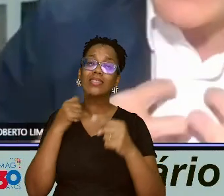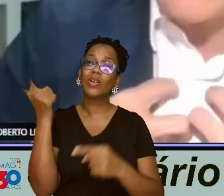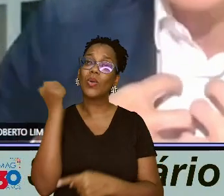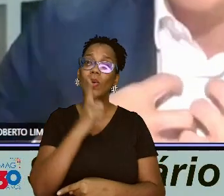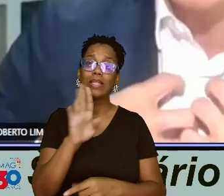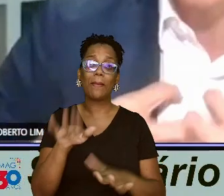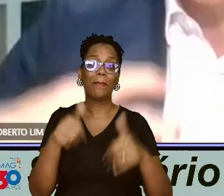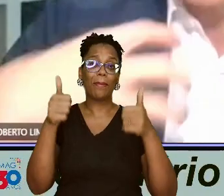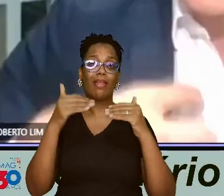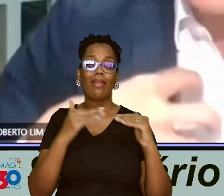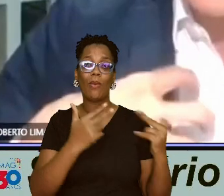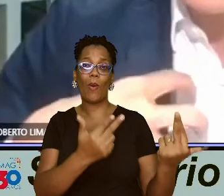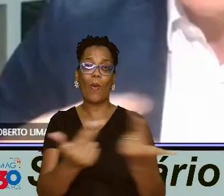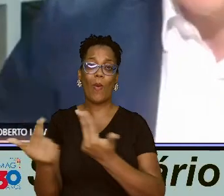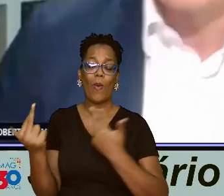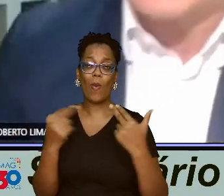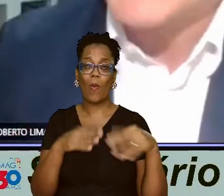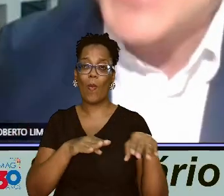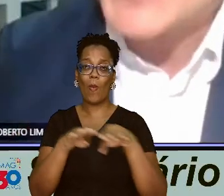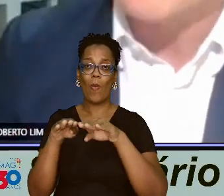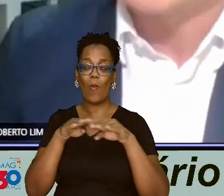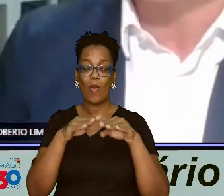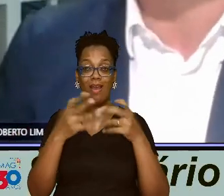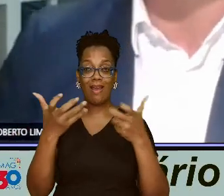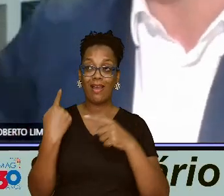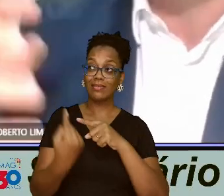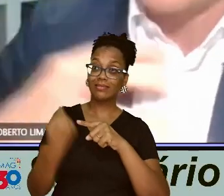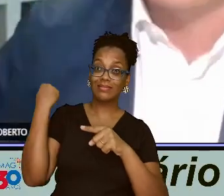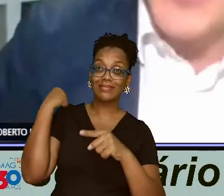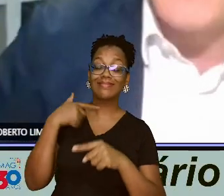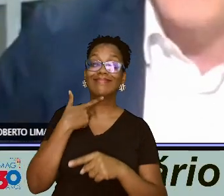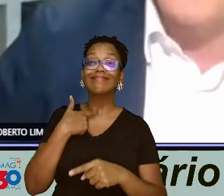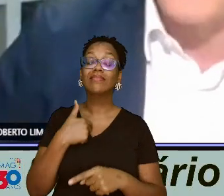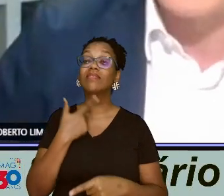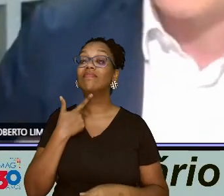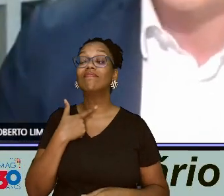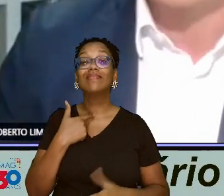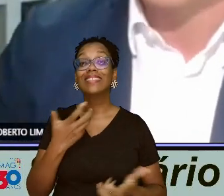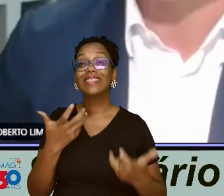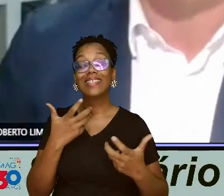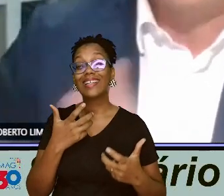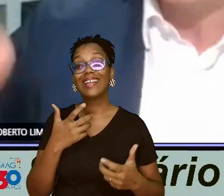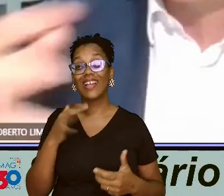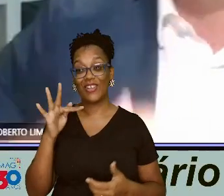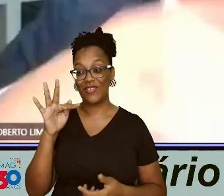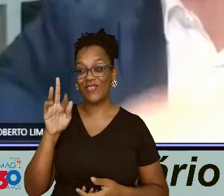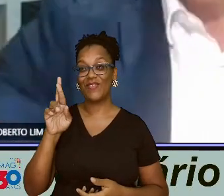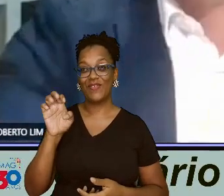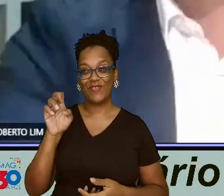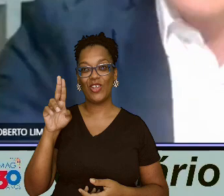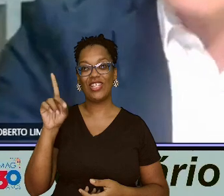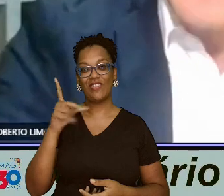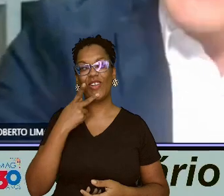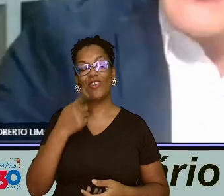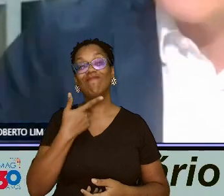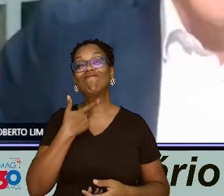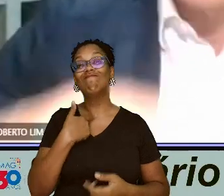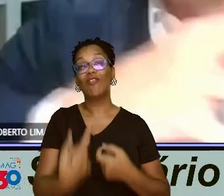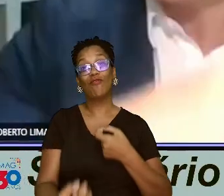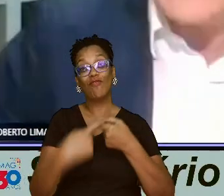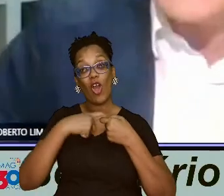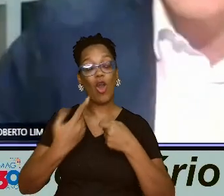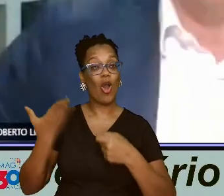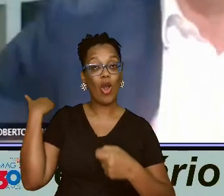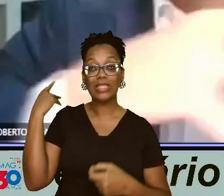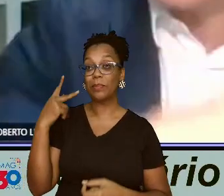comum, que nós pretendíamos lá atrás. Por isso que, às vezes, dá vontade até o Freud falava, criticava, de voltar àquele estado